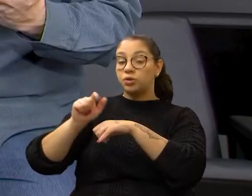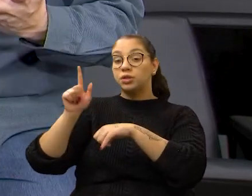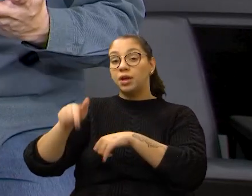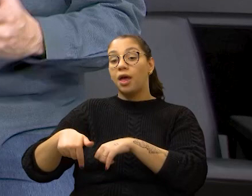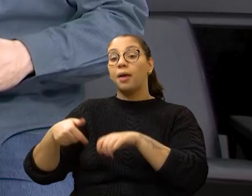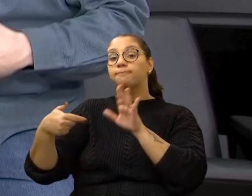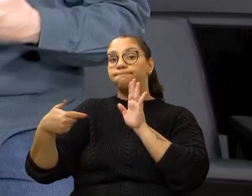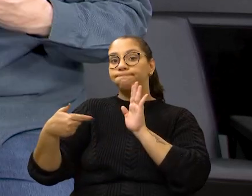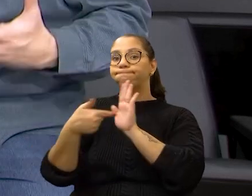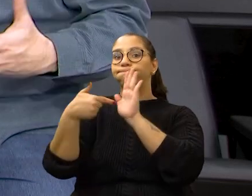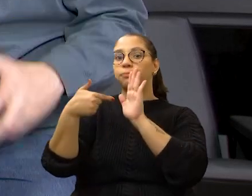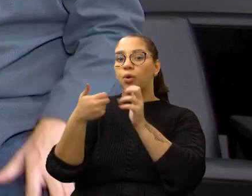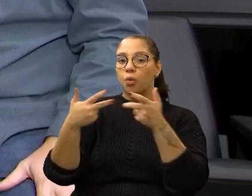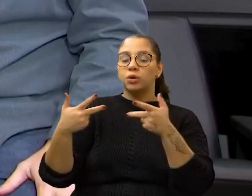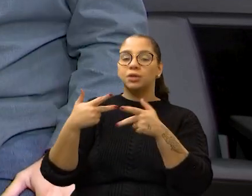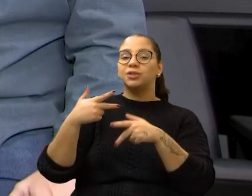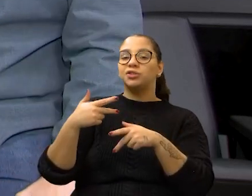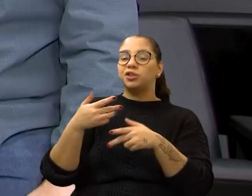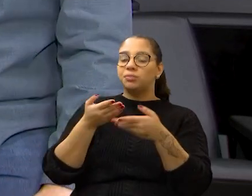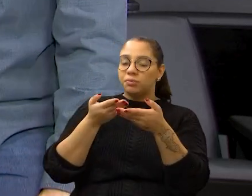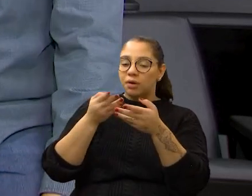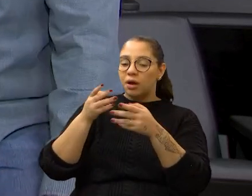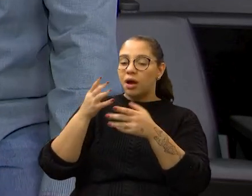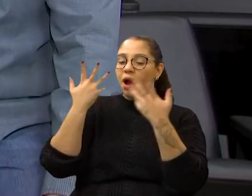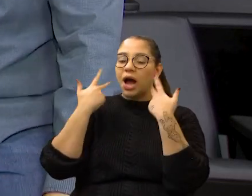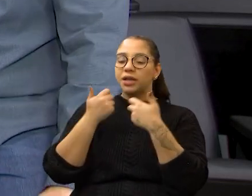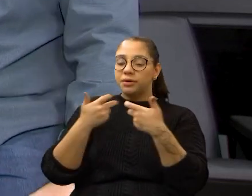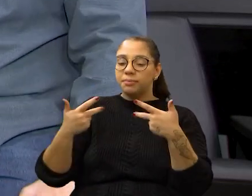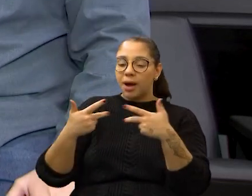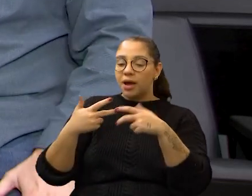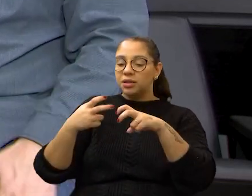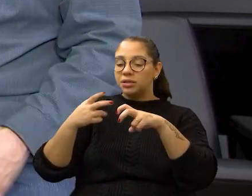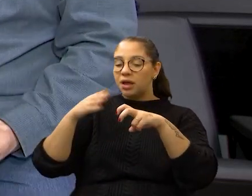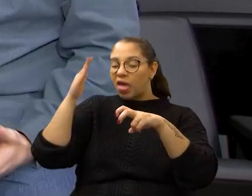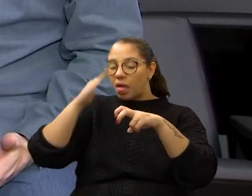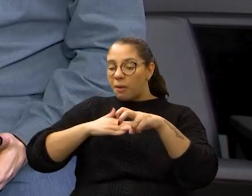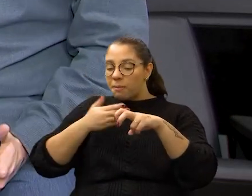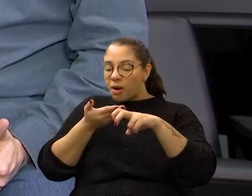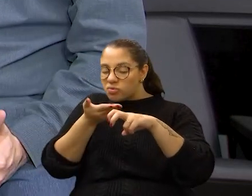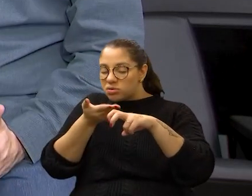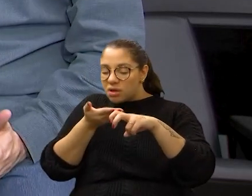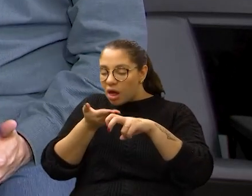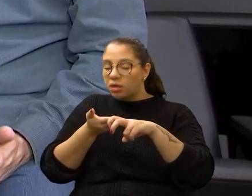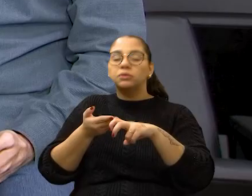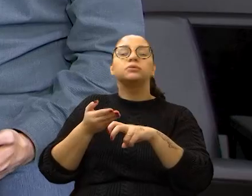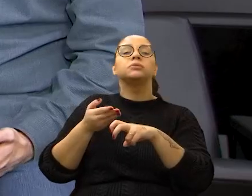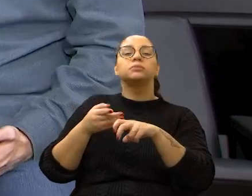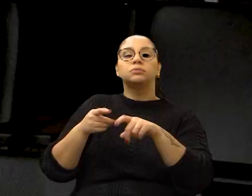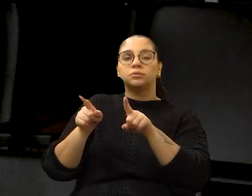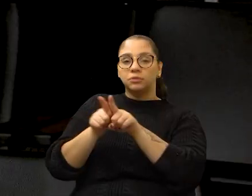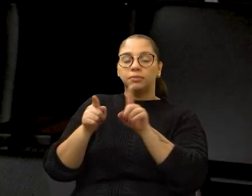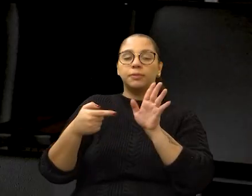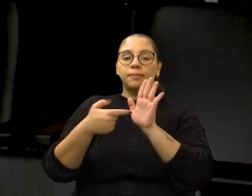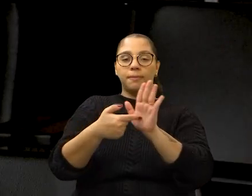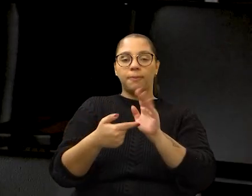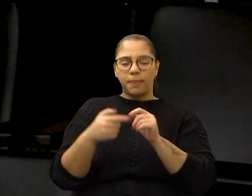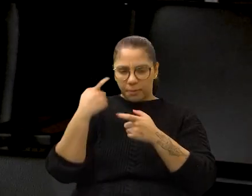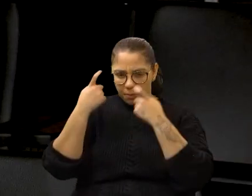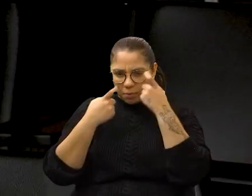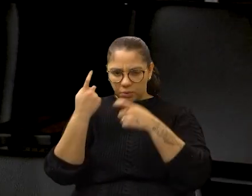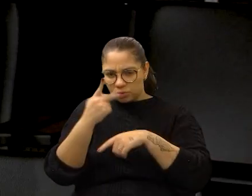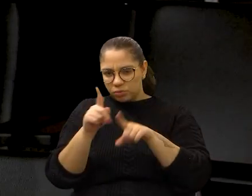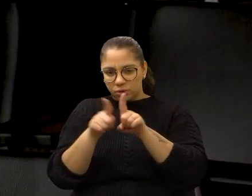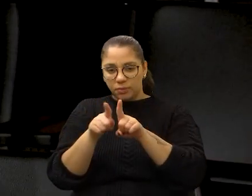reportarem casos de indícios de maus tratos às autoridades responsáveis. Essa é uma preocupação que você tem também? Gabriel,